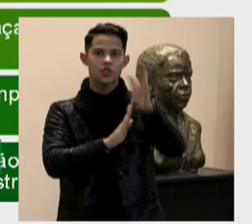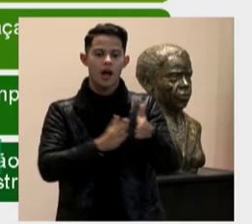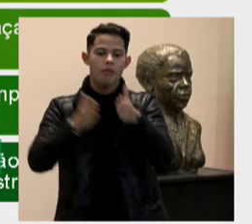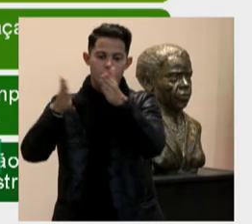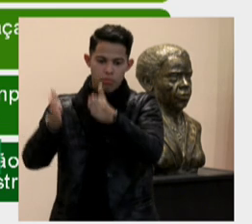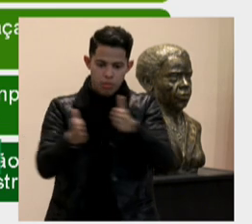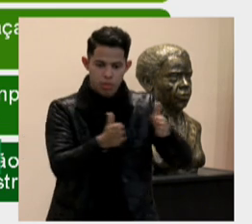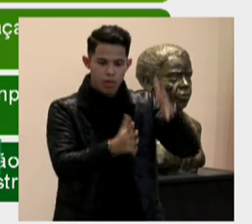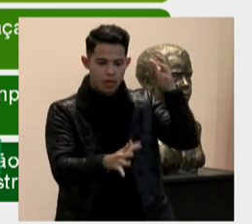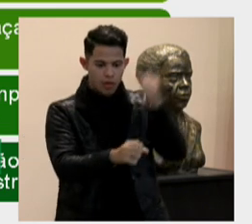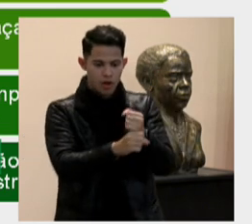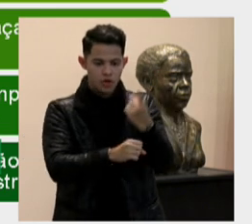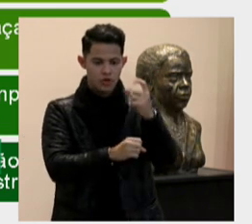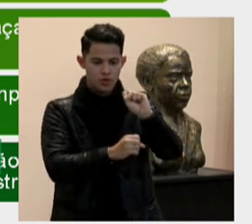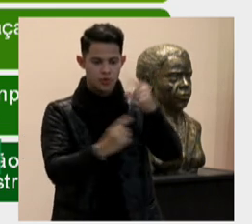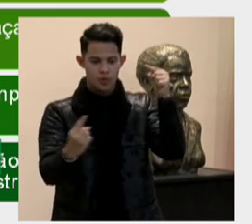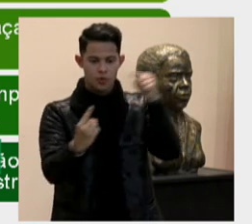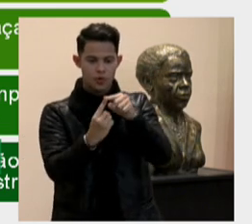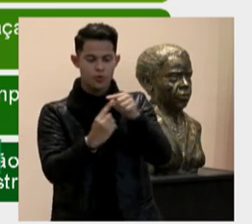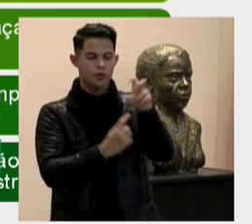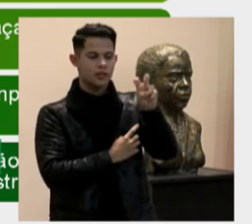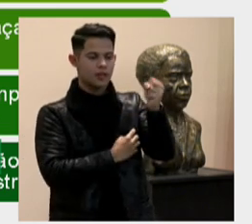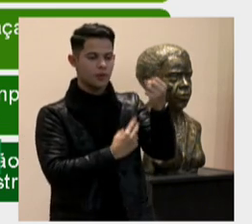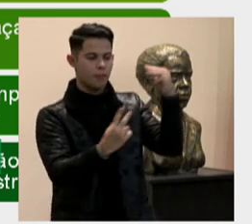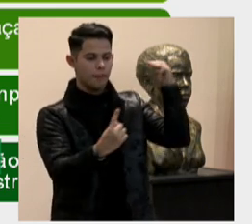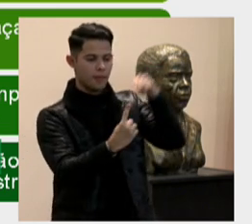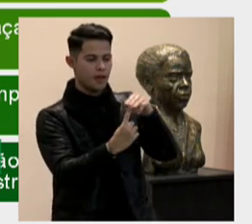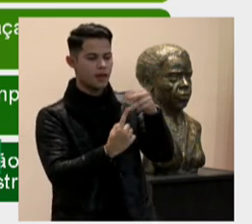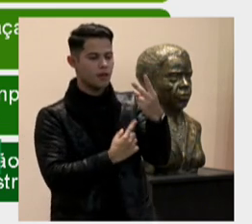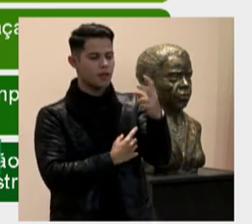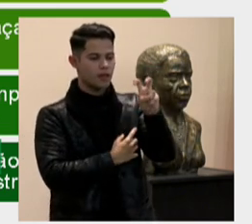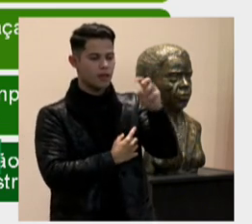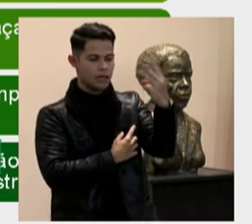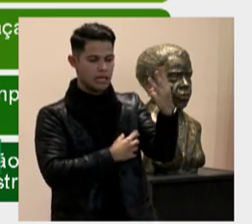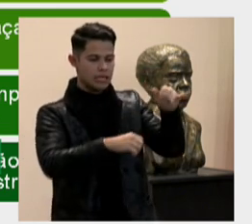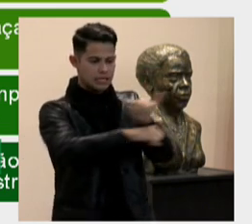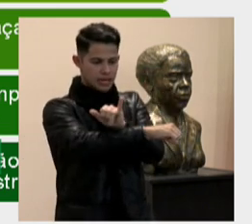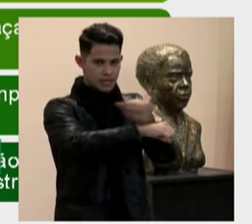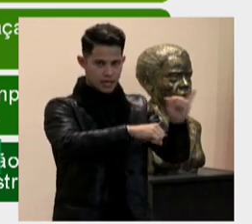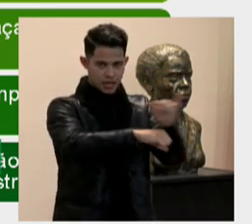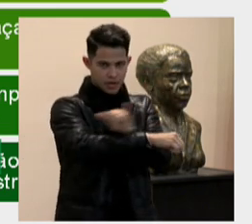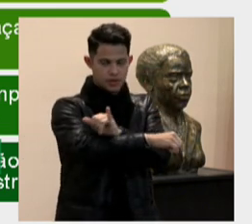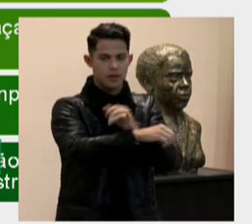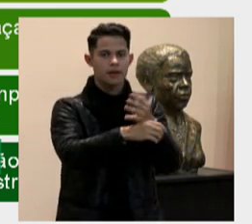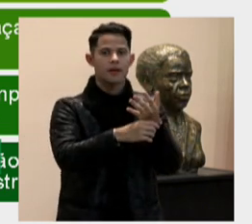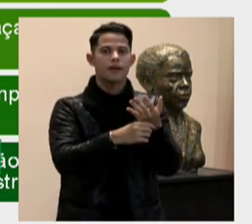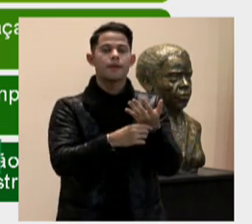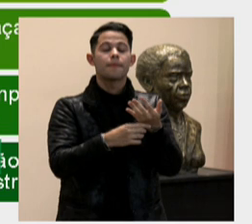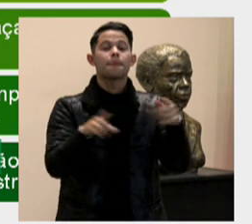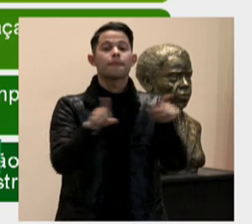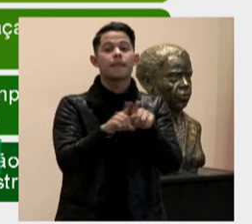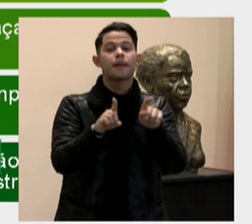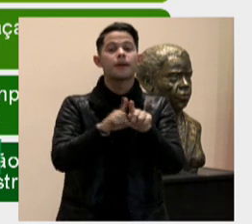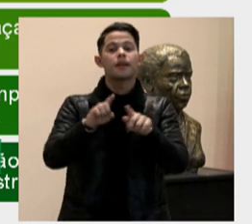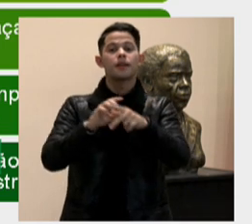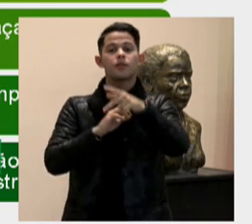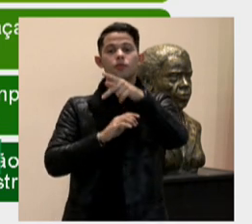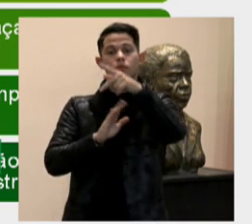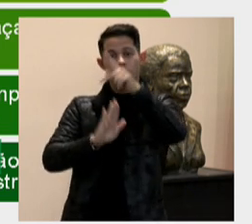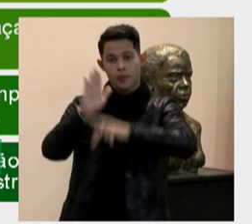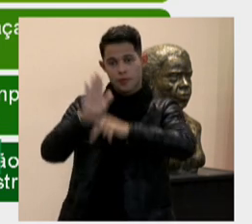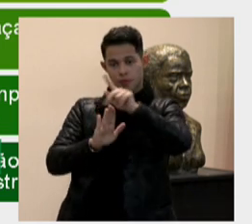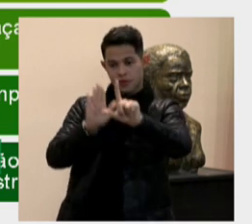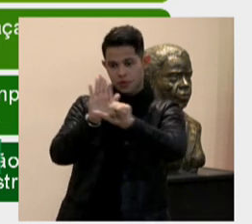objetivos, 58 metas, 253 estratégias, e há no PL